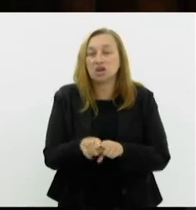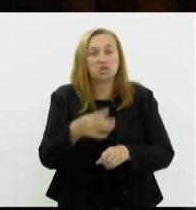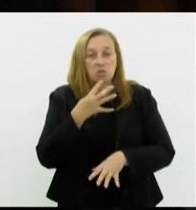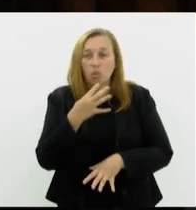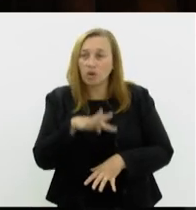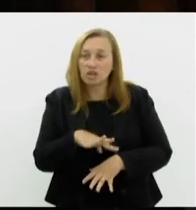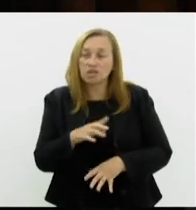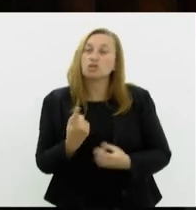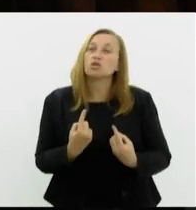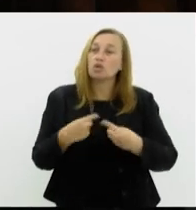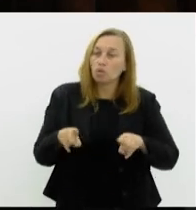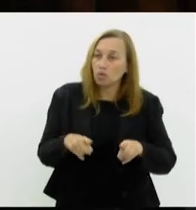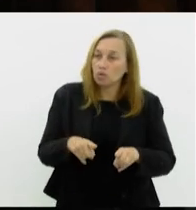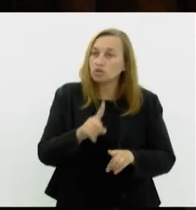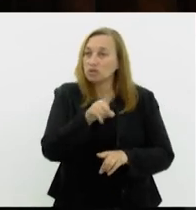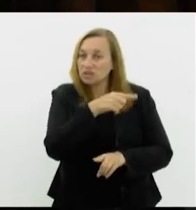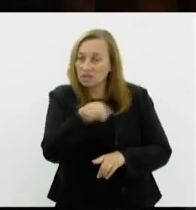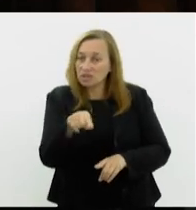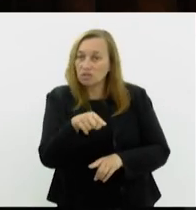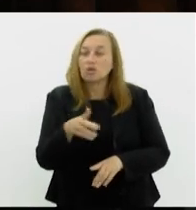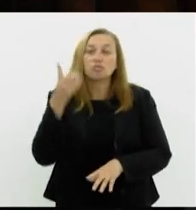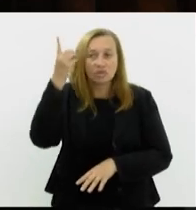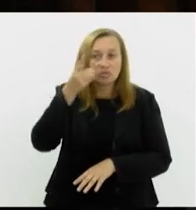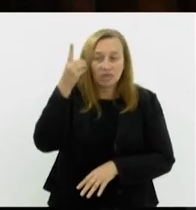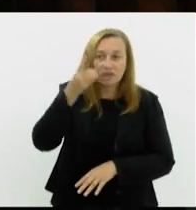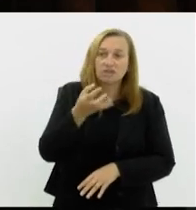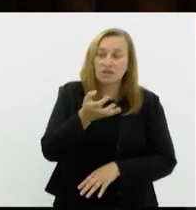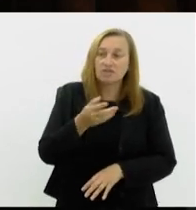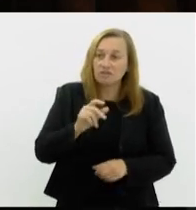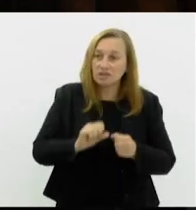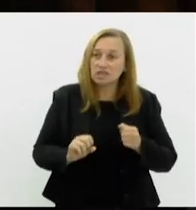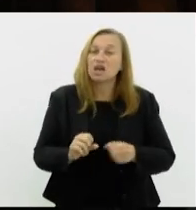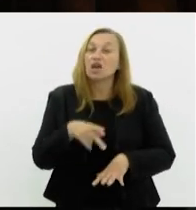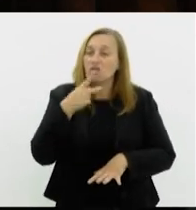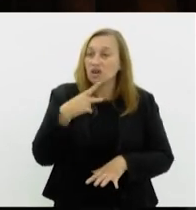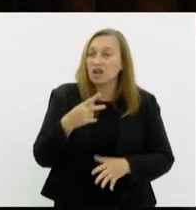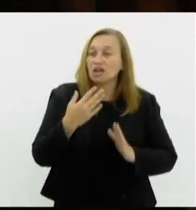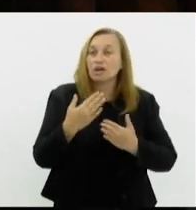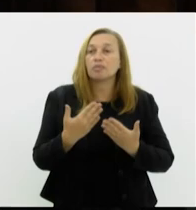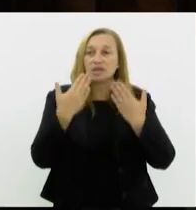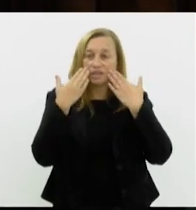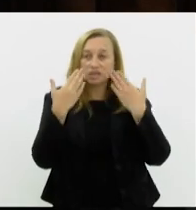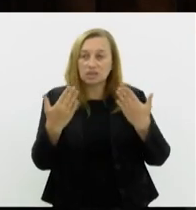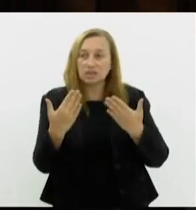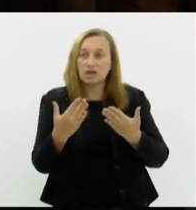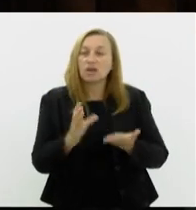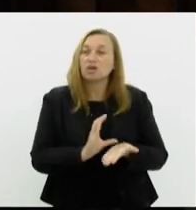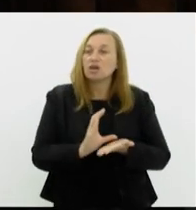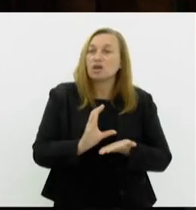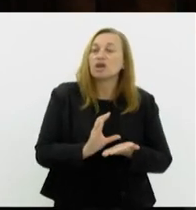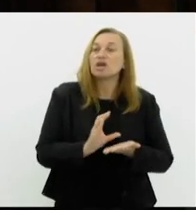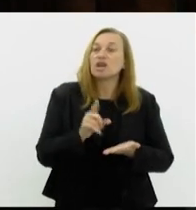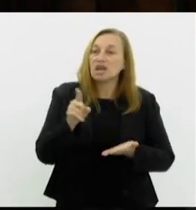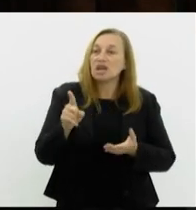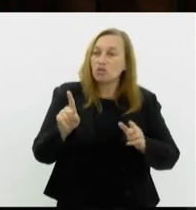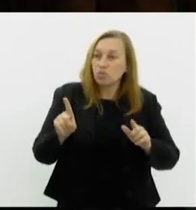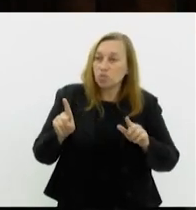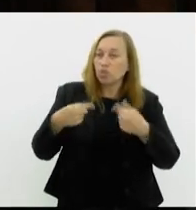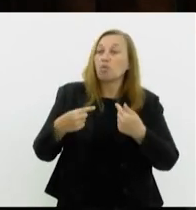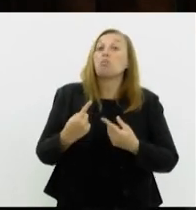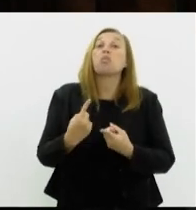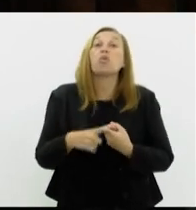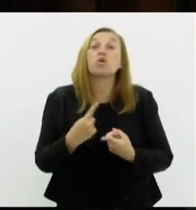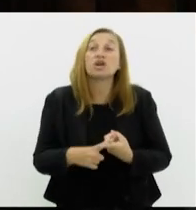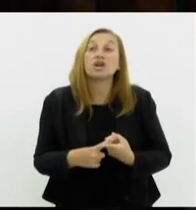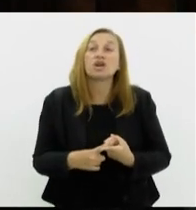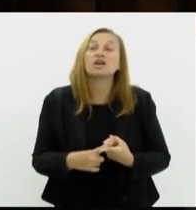são contra uma censura prévia como essa que o deputado quer fazer, eu falei que ia apresentar um recurso e ele vem e tenta me atacar. Por quê?